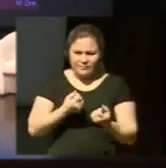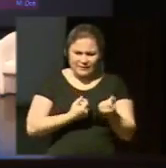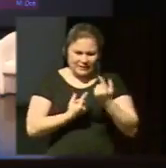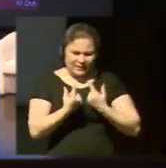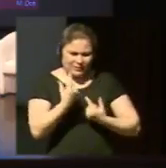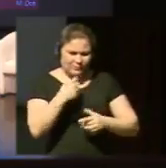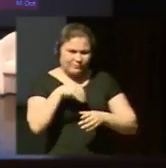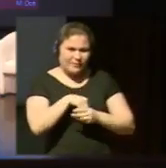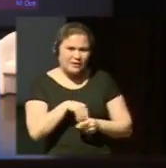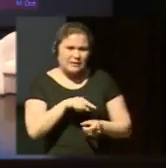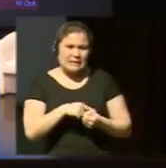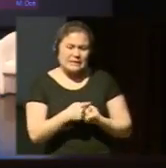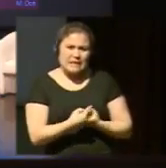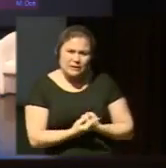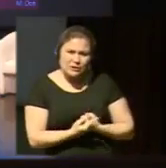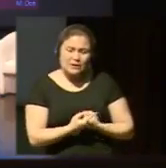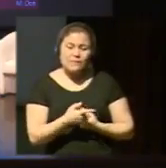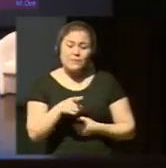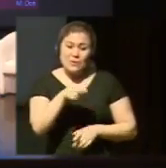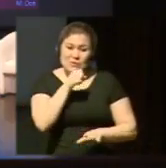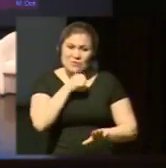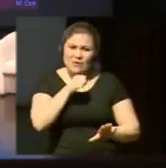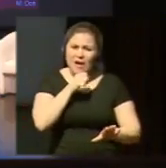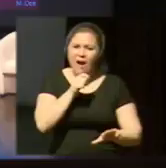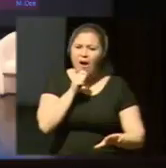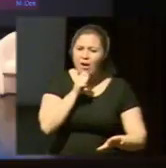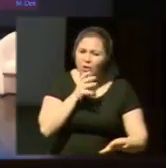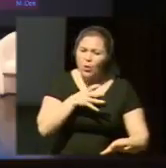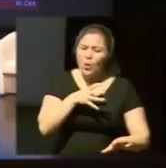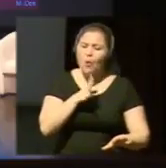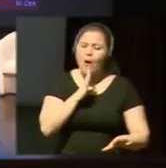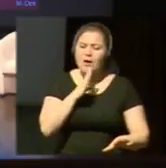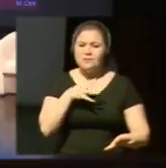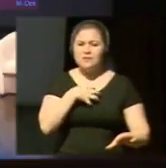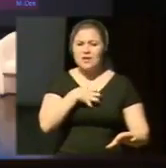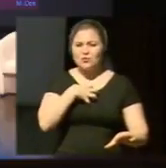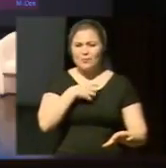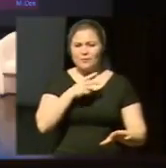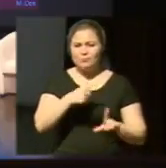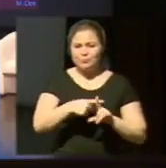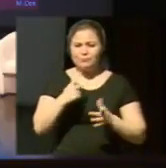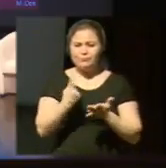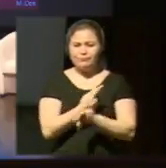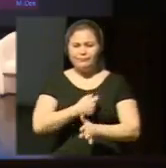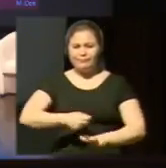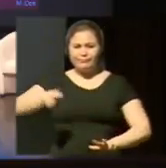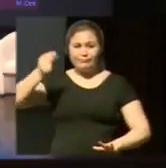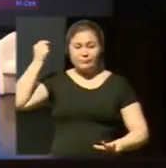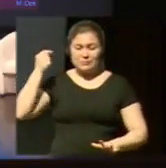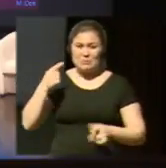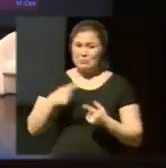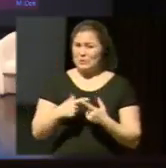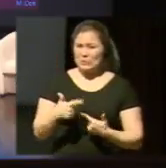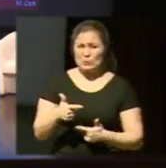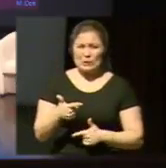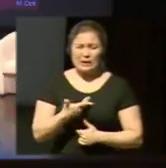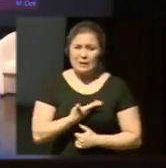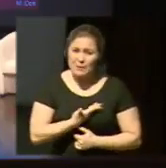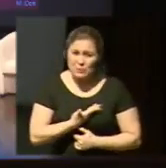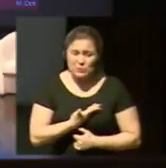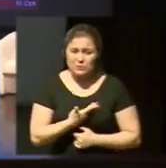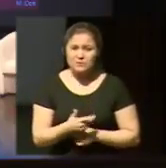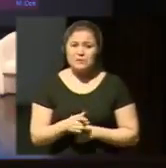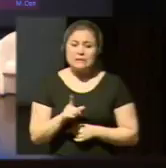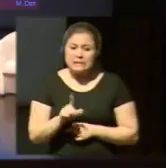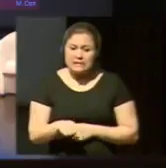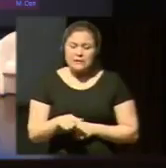Heidelberg. Esses velhos ainda conhecem esse sentimento. Não ter amigo,